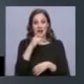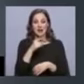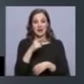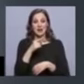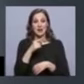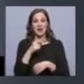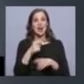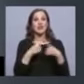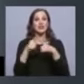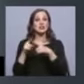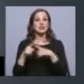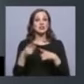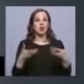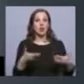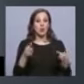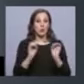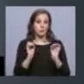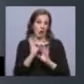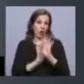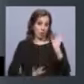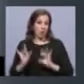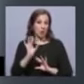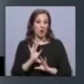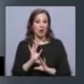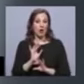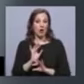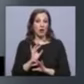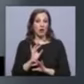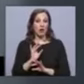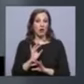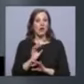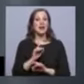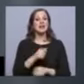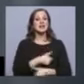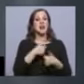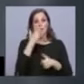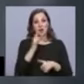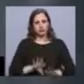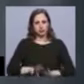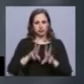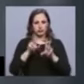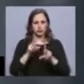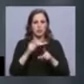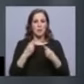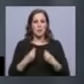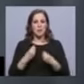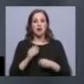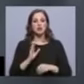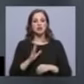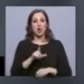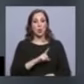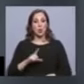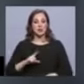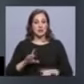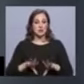não pode comparar com a europa mas já a cidade está ficando muito a vida de primeiro mundo o anda a devolver